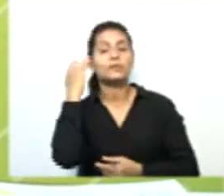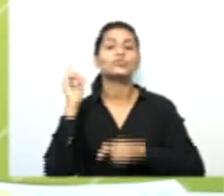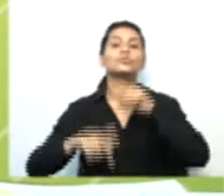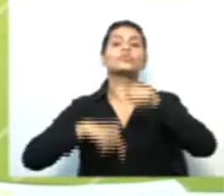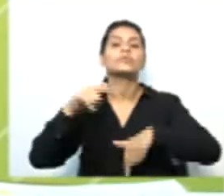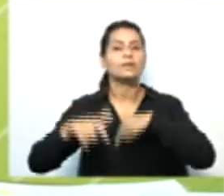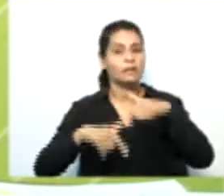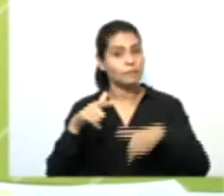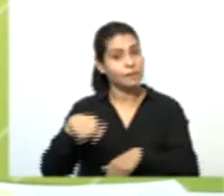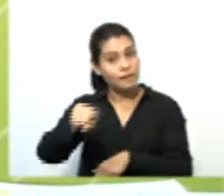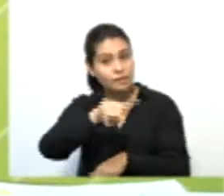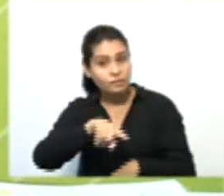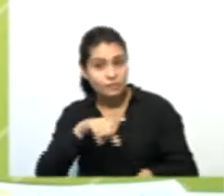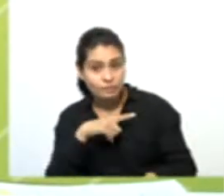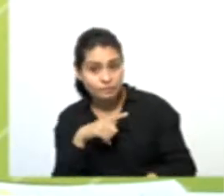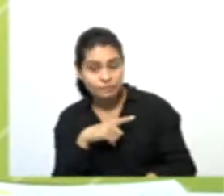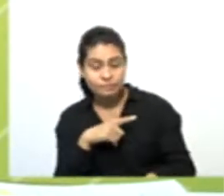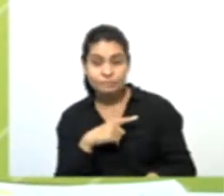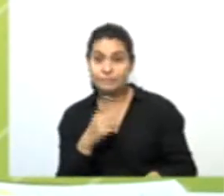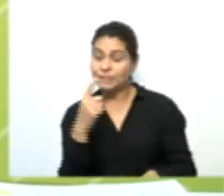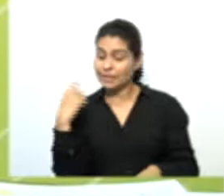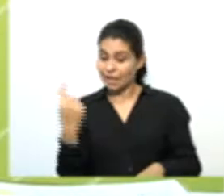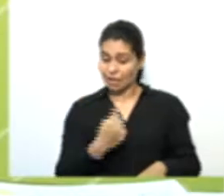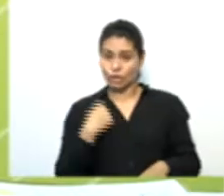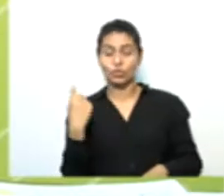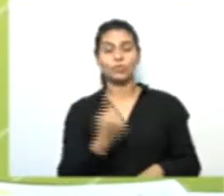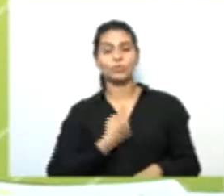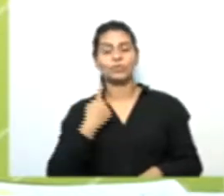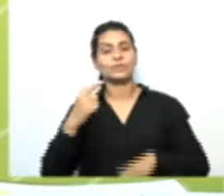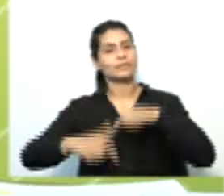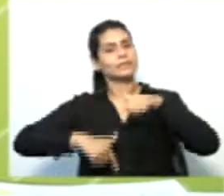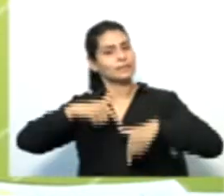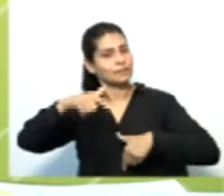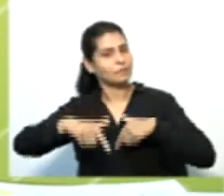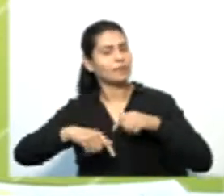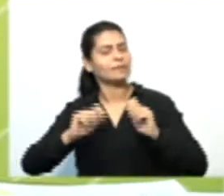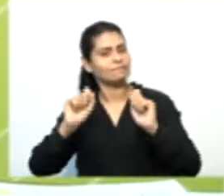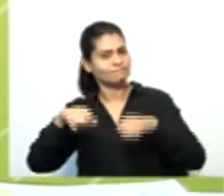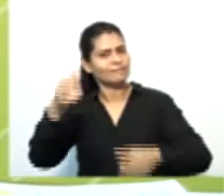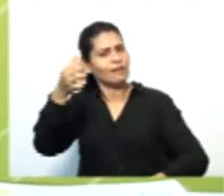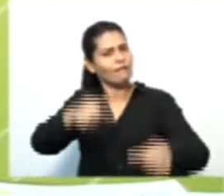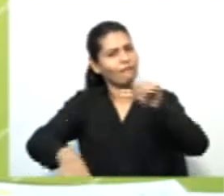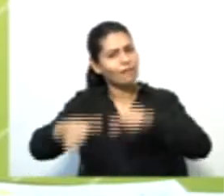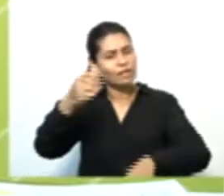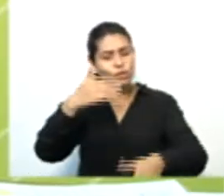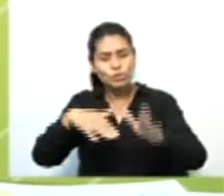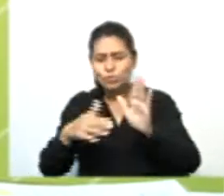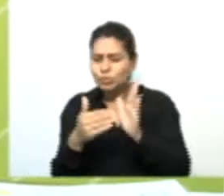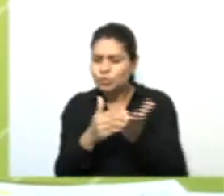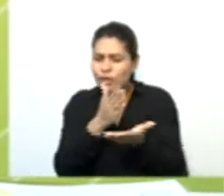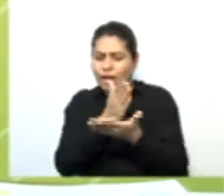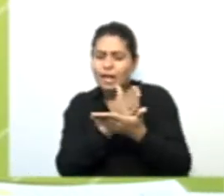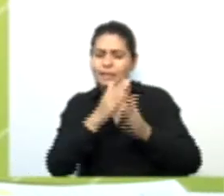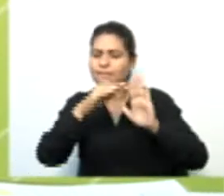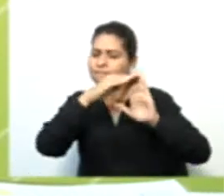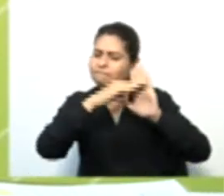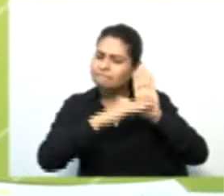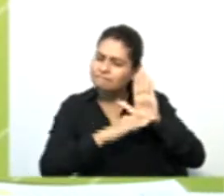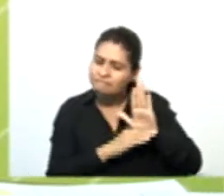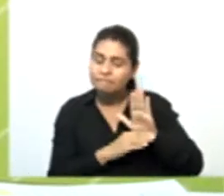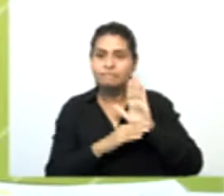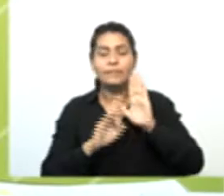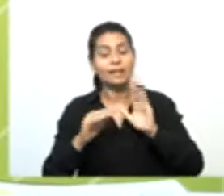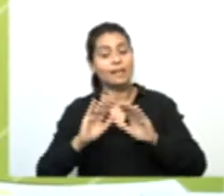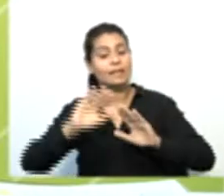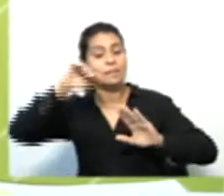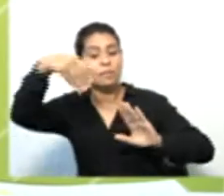do trabalho de vocês, mas para nós que estamos aqui, a gente avalia cada momento, todo momento, às vezes até fora